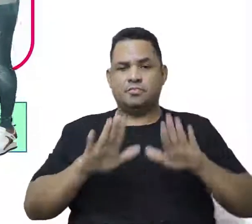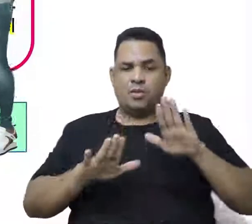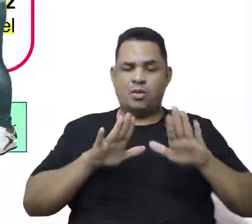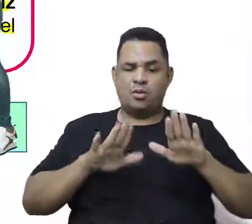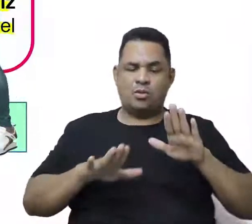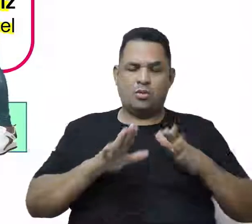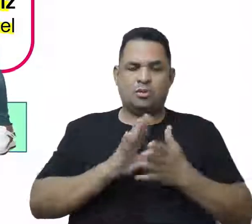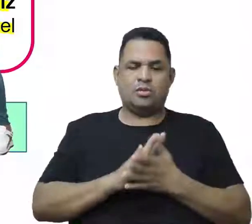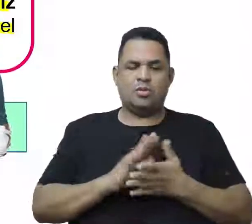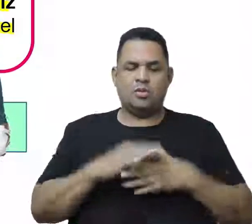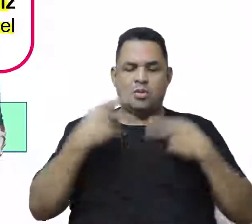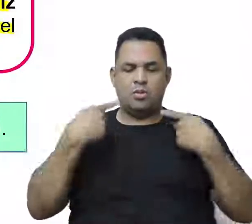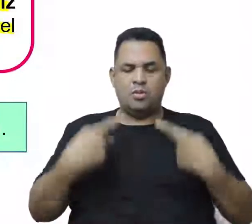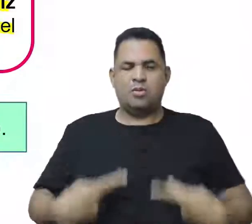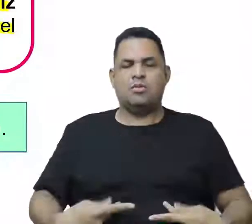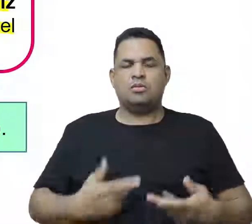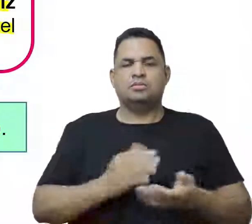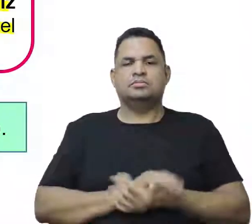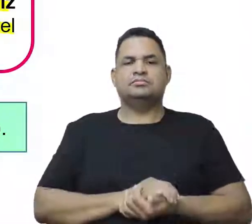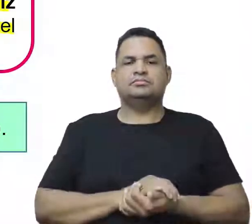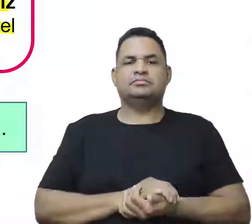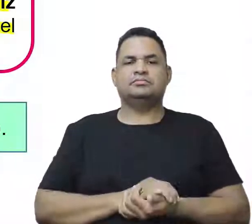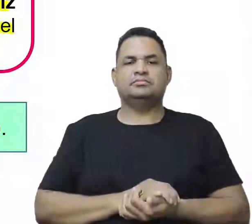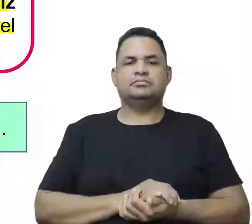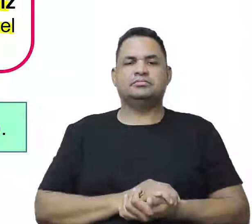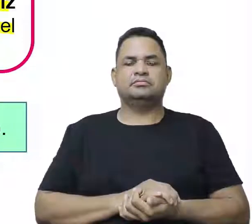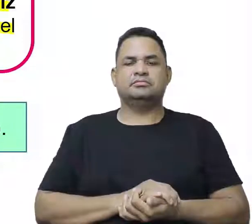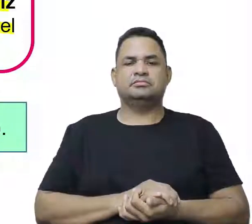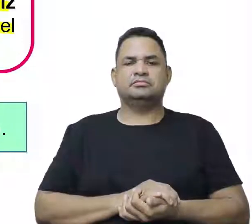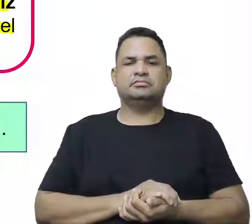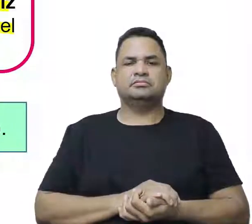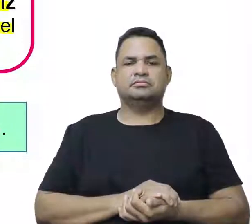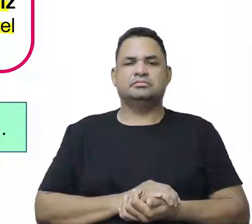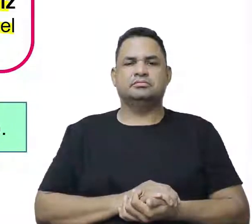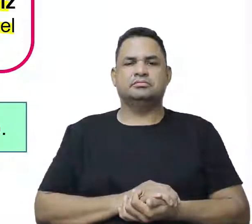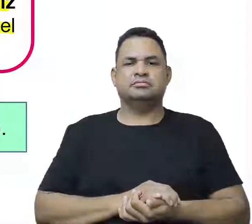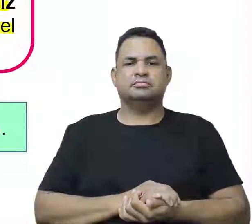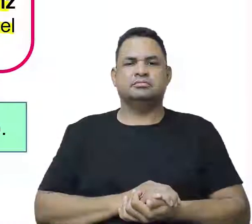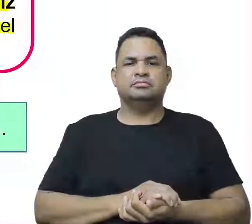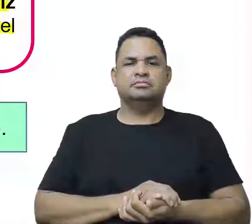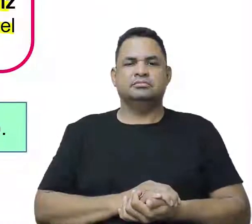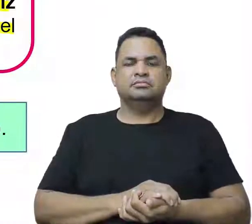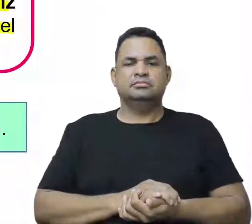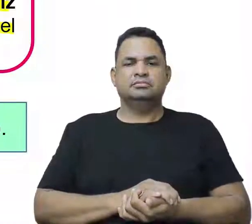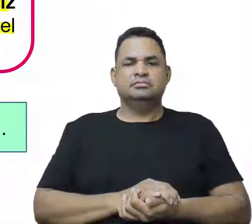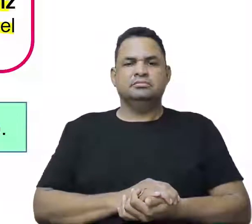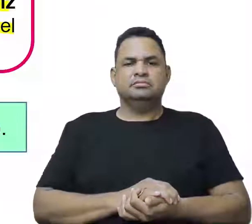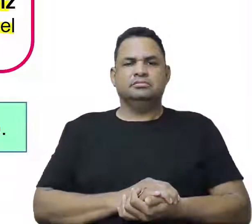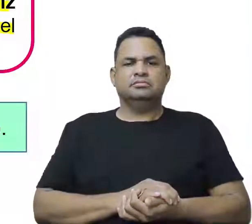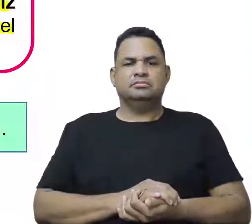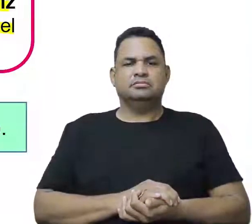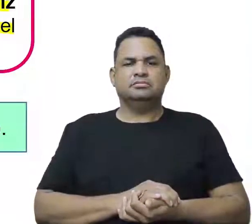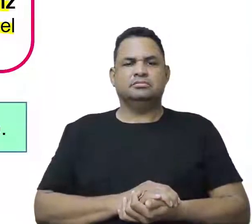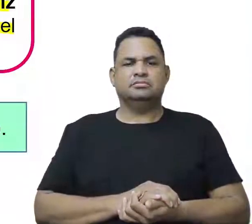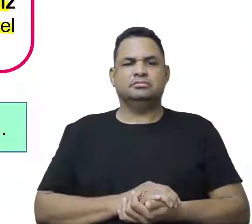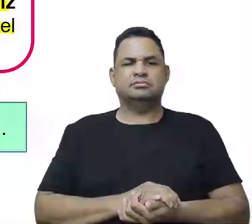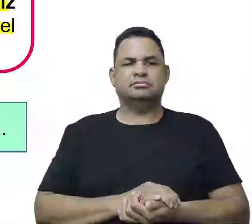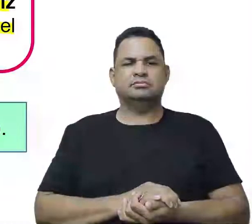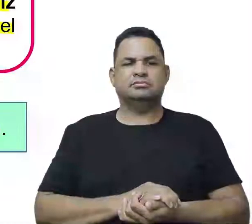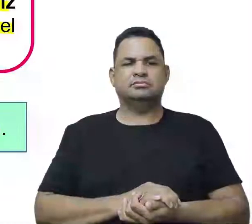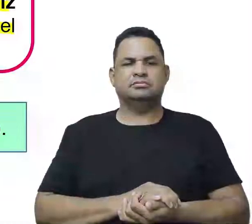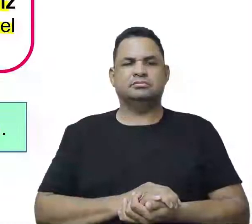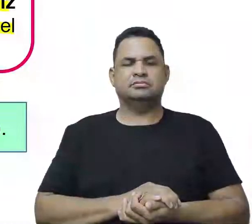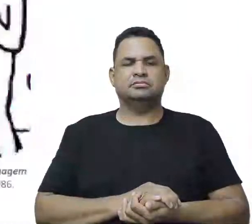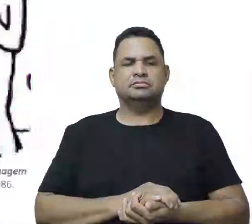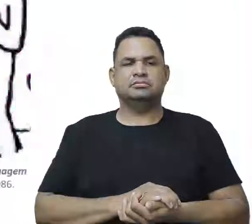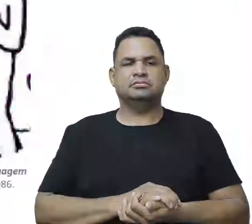a atitude corporal. Aí a gente vai se policiando. Vamos ver a próxima agora? Bora ver a próxima. Acompanha comigo aí. Qual que é a próxima?